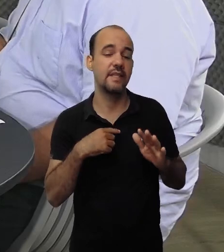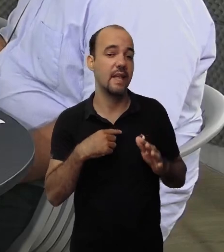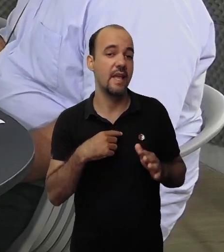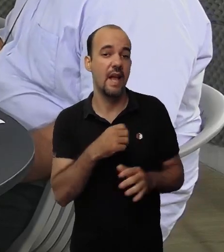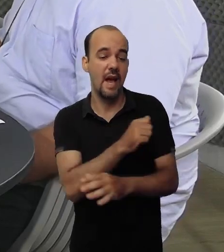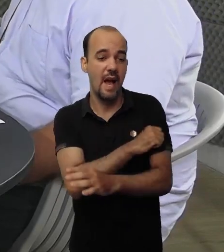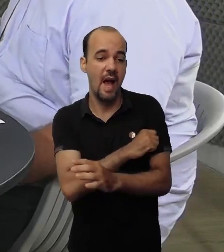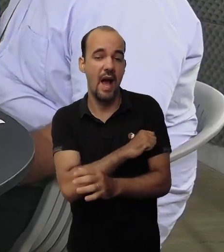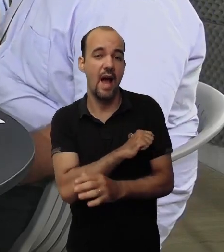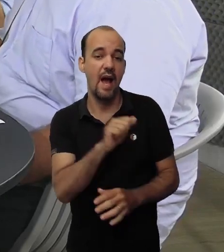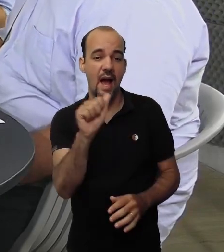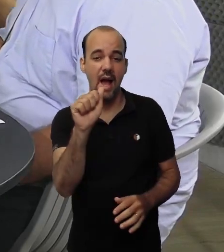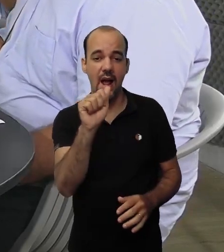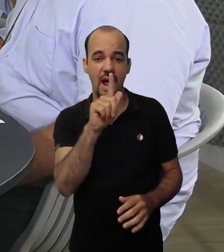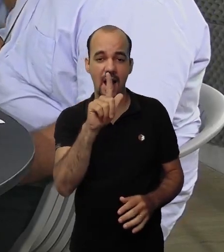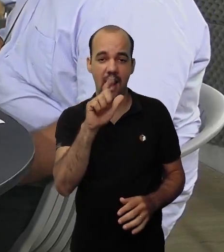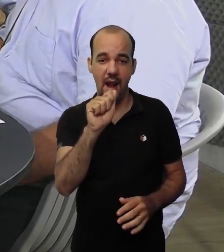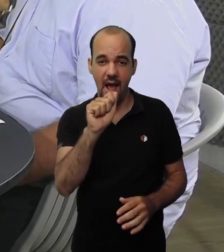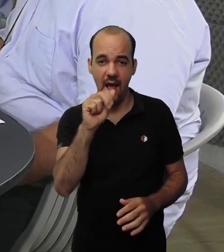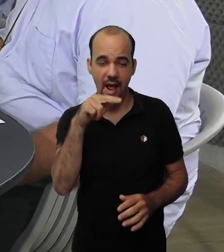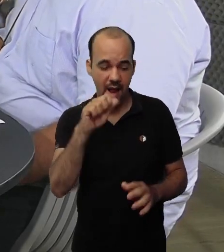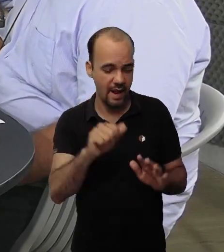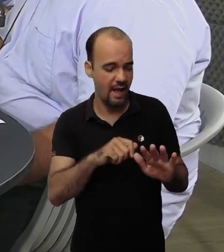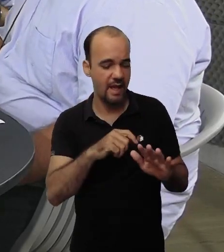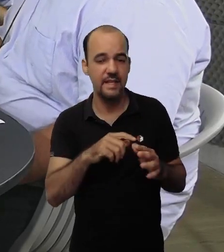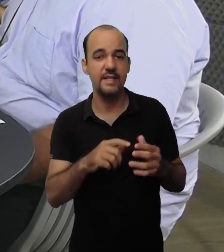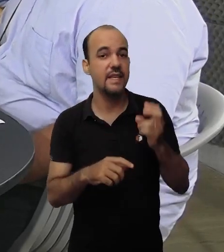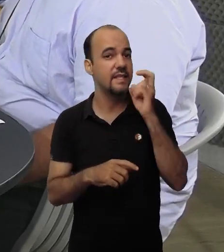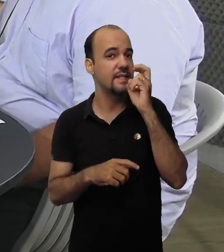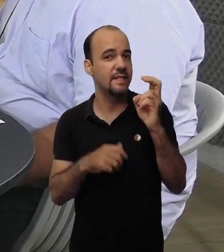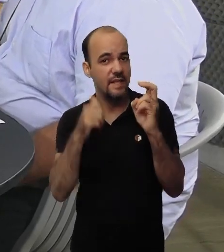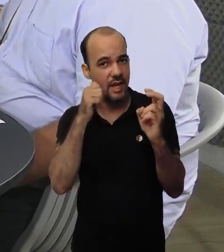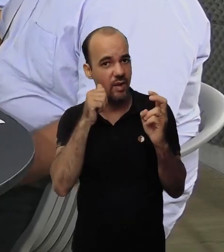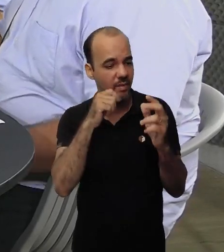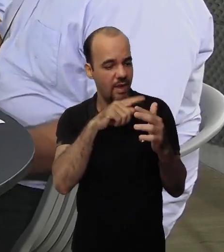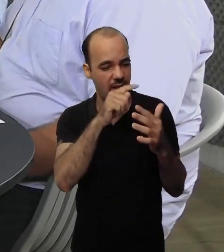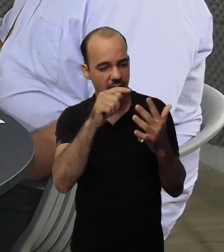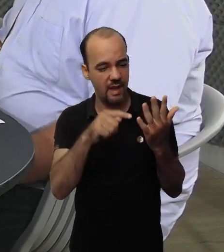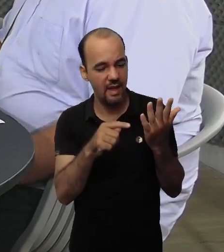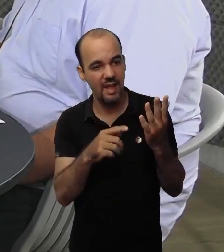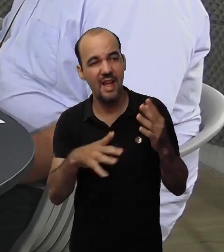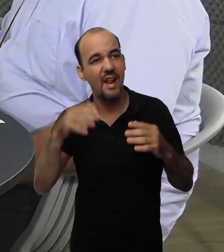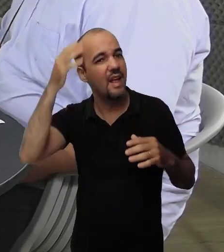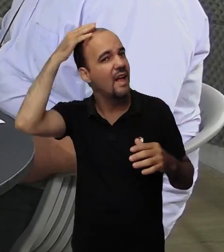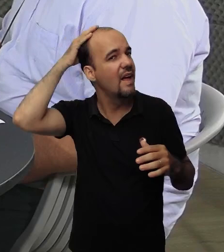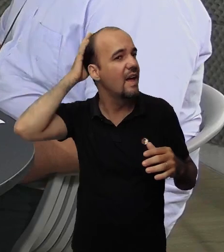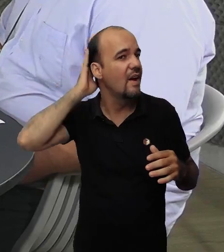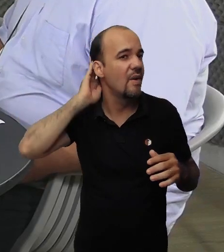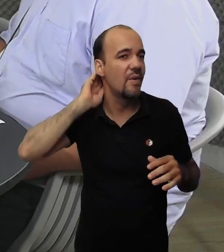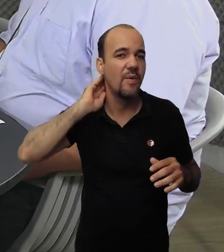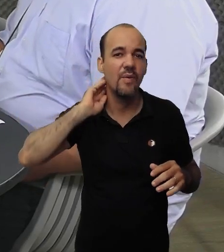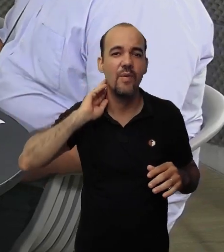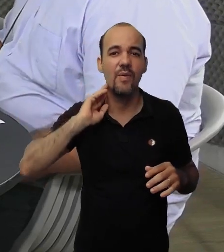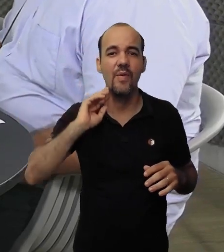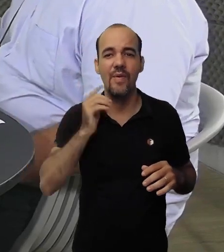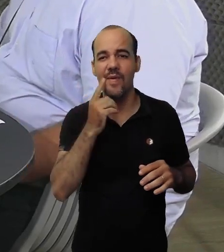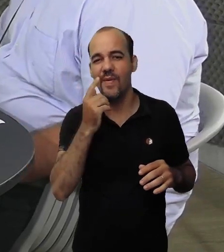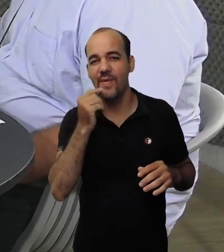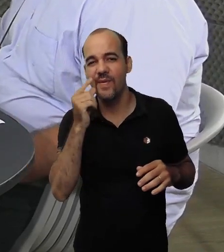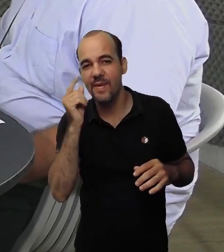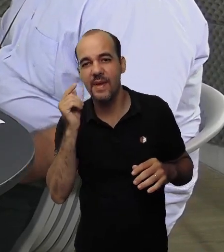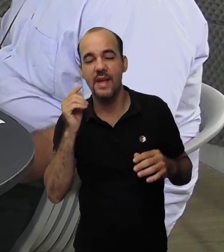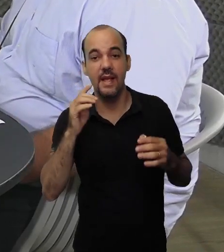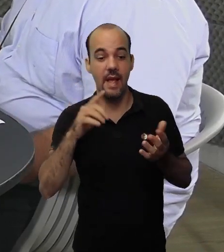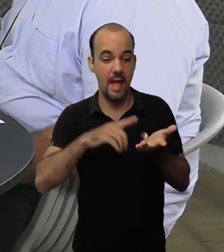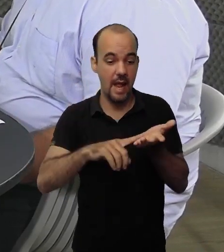mas essa ela é diferenciada, que ela é meio ruiva. Ela é ruiva, ela é bem branca, ela tá fazendo psicologia. Não sei se ela tá lá ainda, né? E